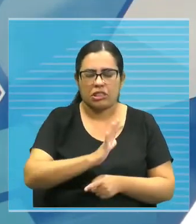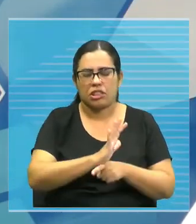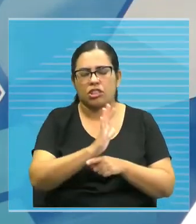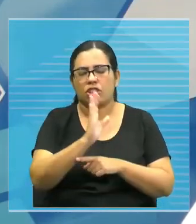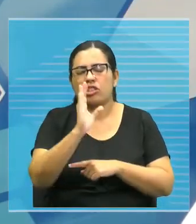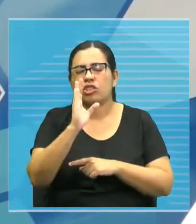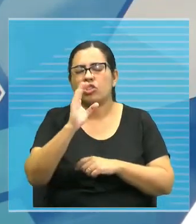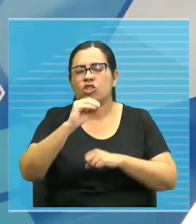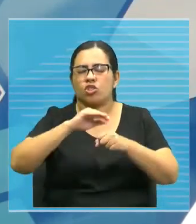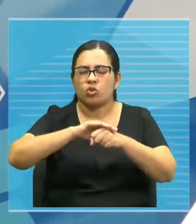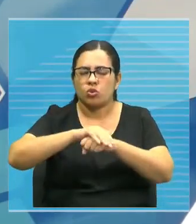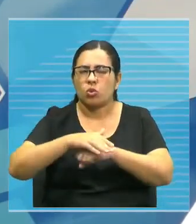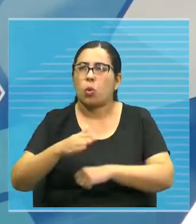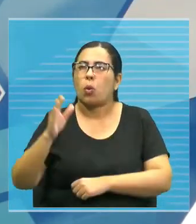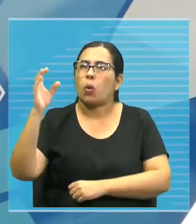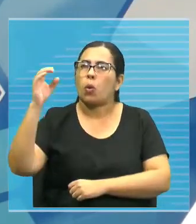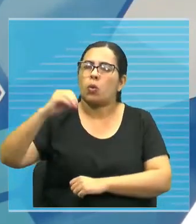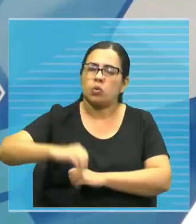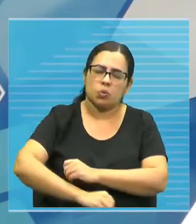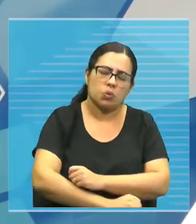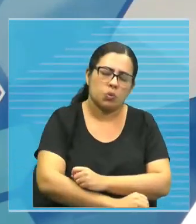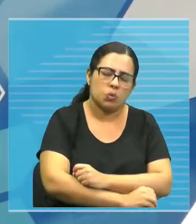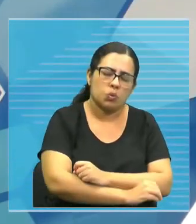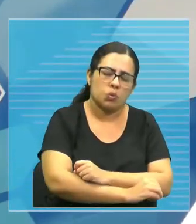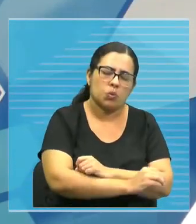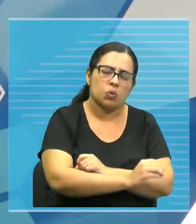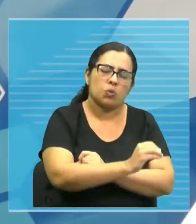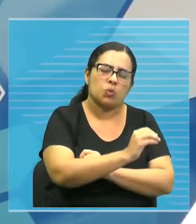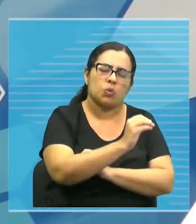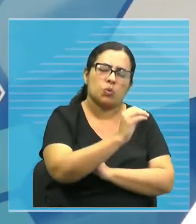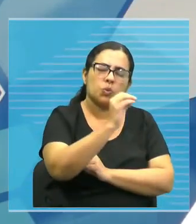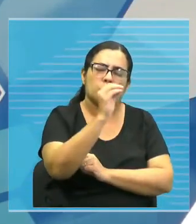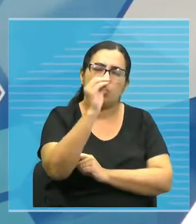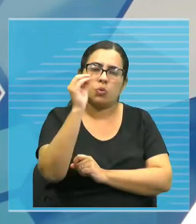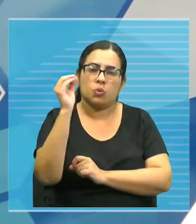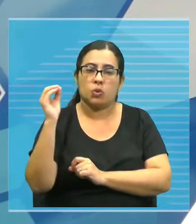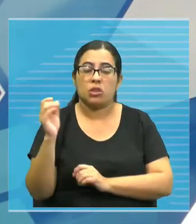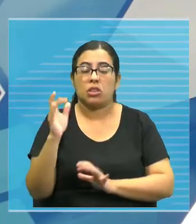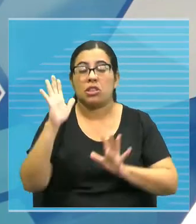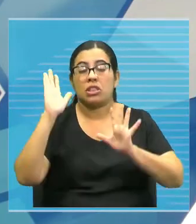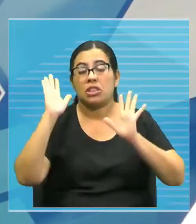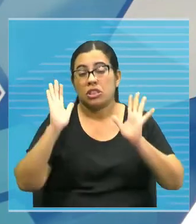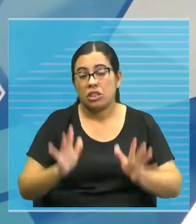termina aquele dia e vai, você fez algum trabalho